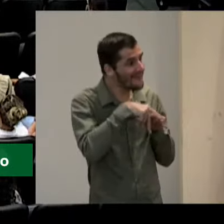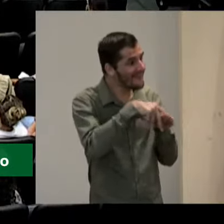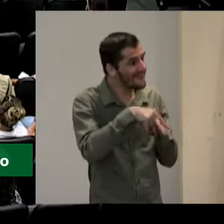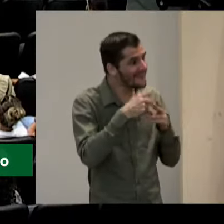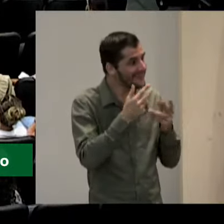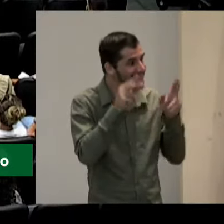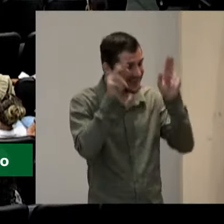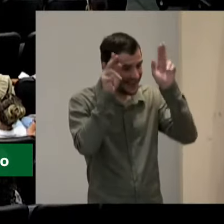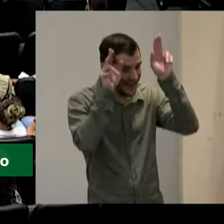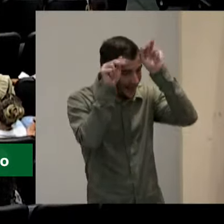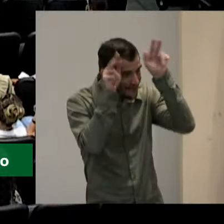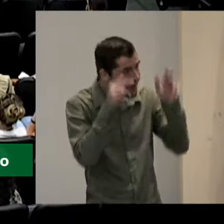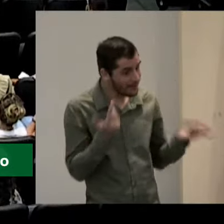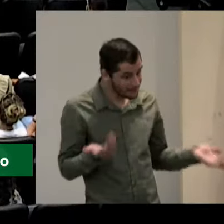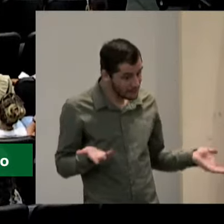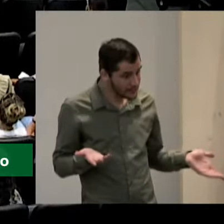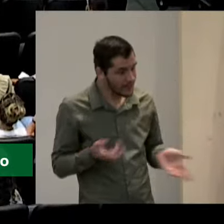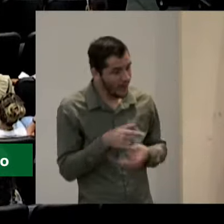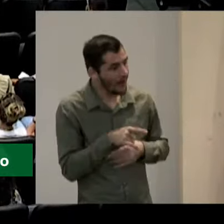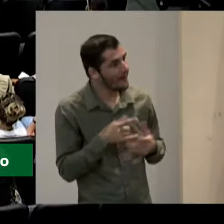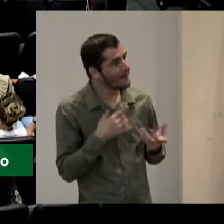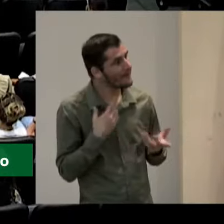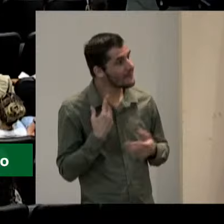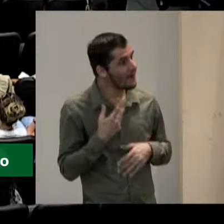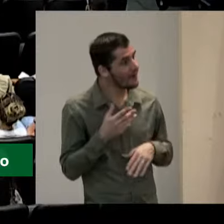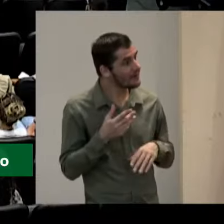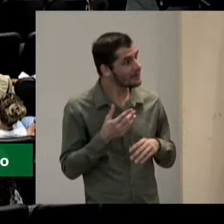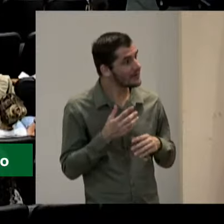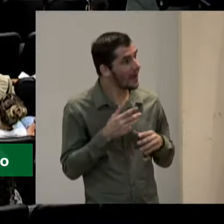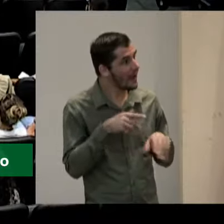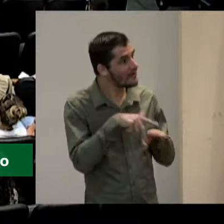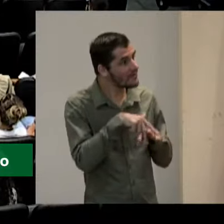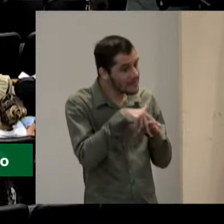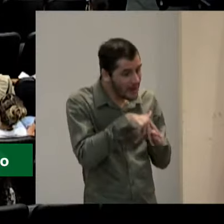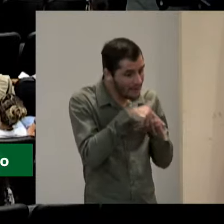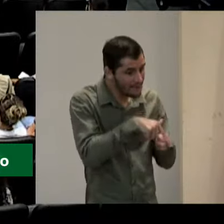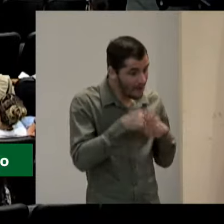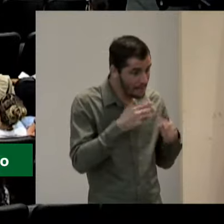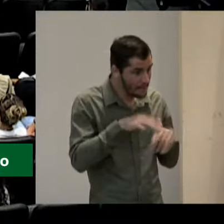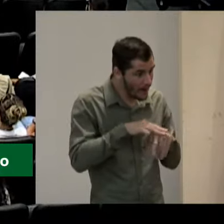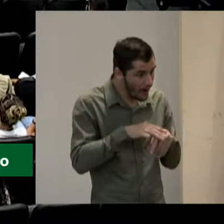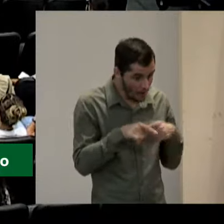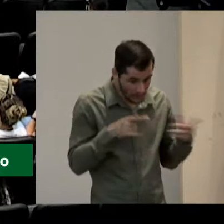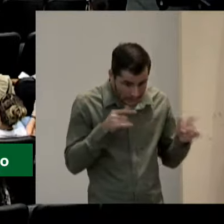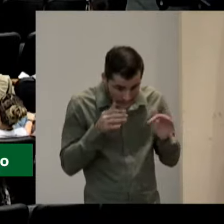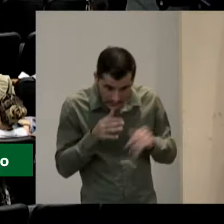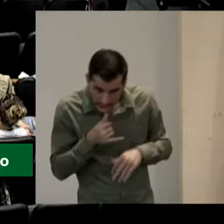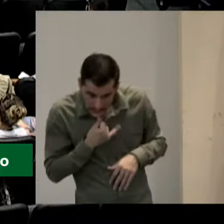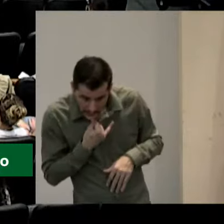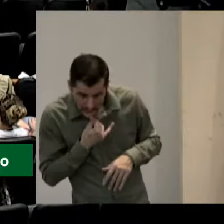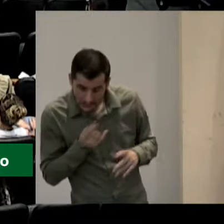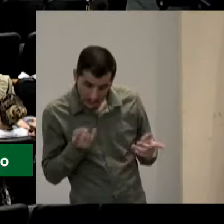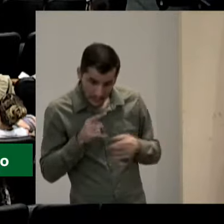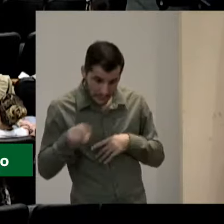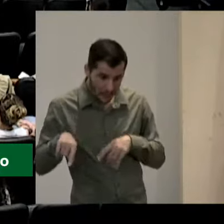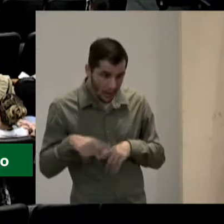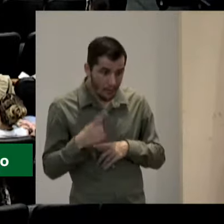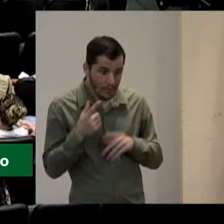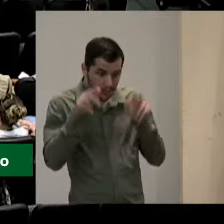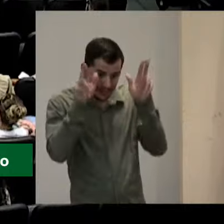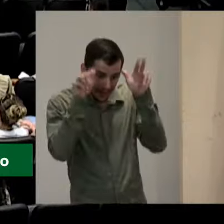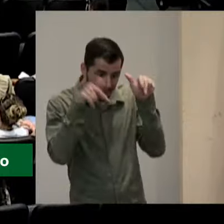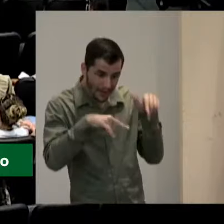Falei: Dona Sebastiana, então o cavalo é marrom, então a senhora ficou triste? Ela: não, Sebastião, ele foi a cavalo. É isso